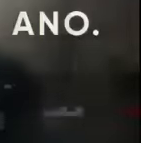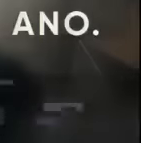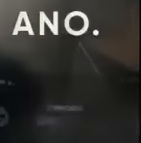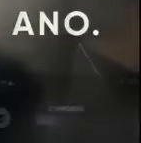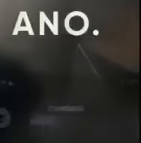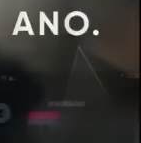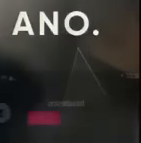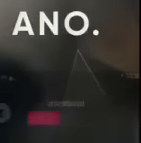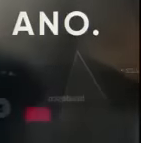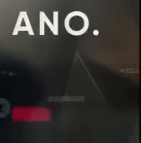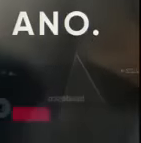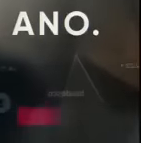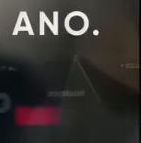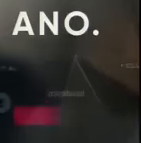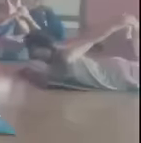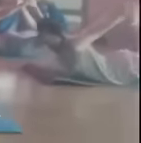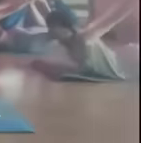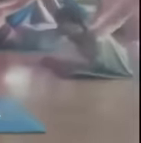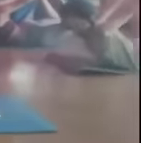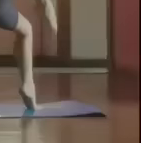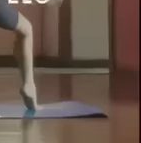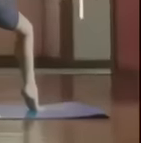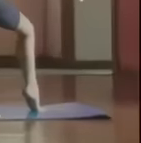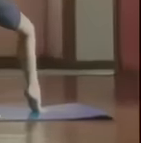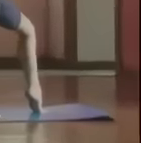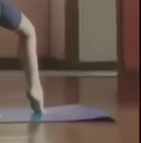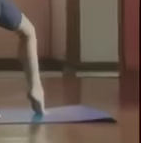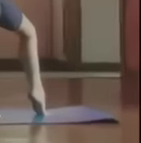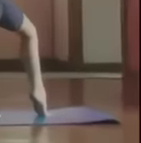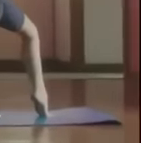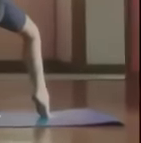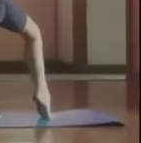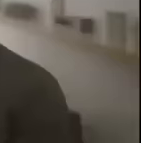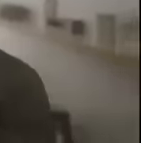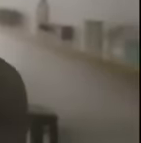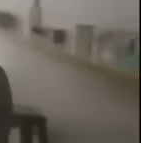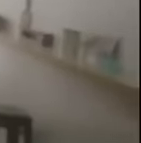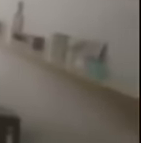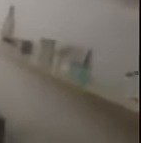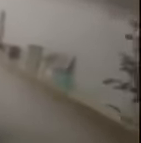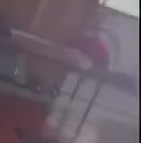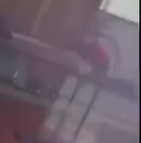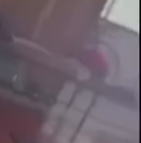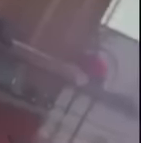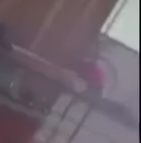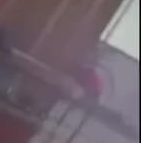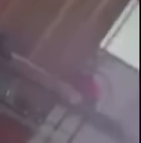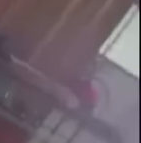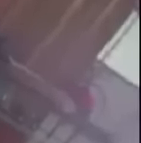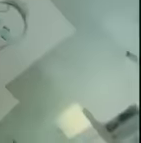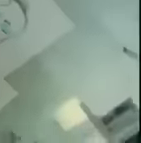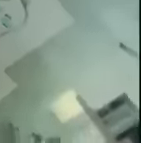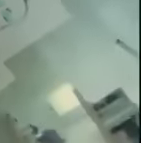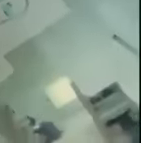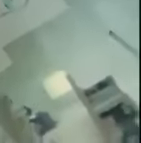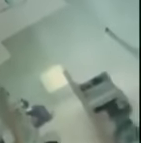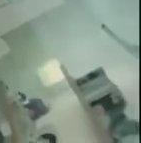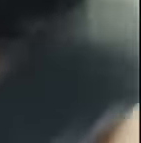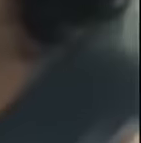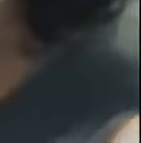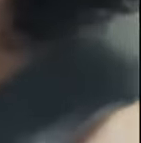Roda Viva, apoio Bradesco. Abra sua conta MEI pelo app. Tem gente que acha que é uma loucura abrir uma